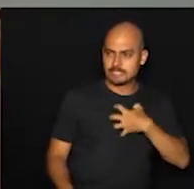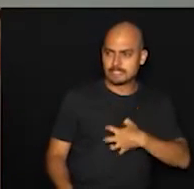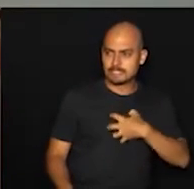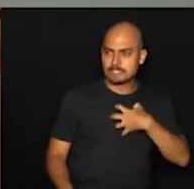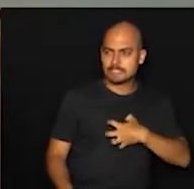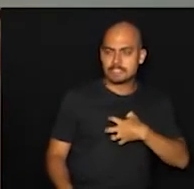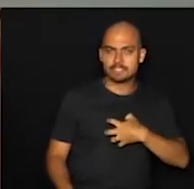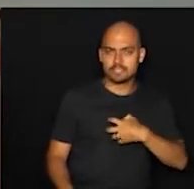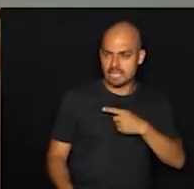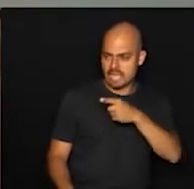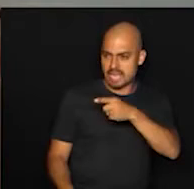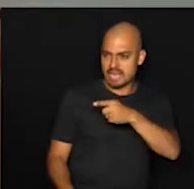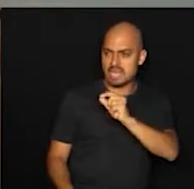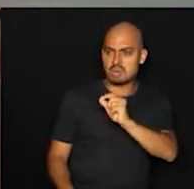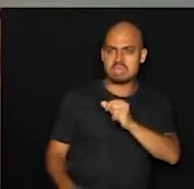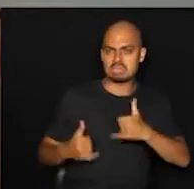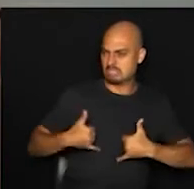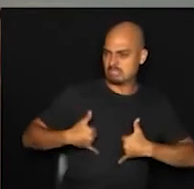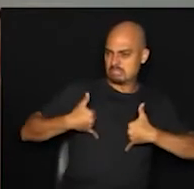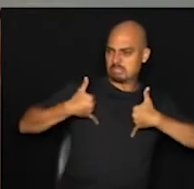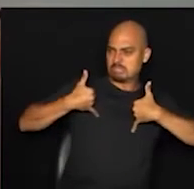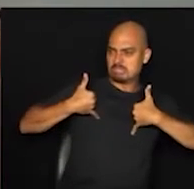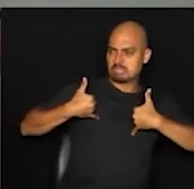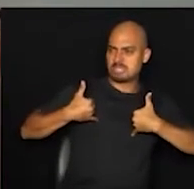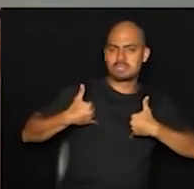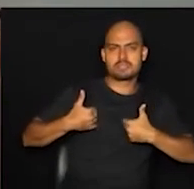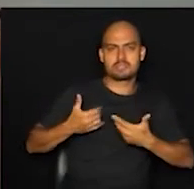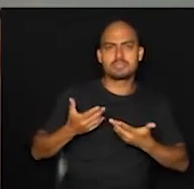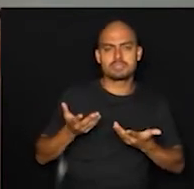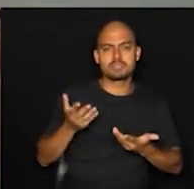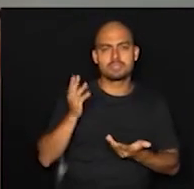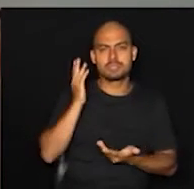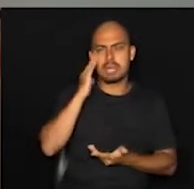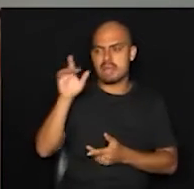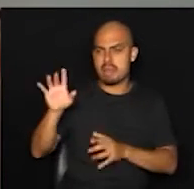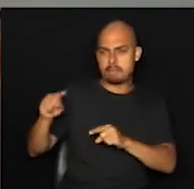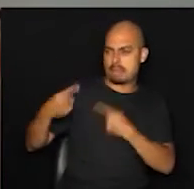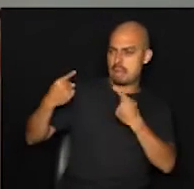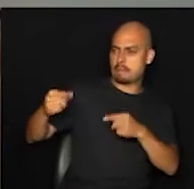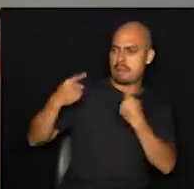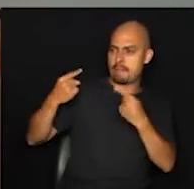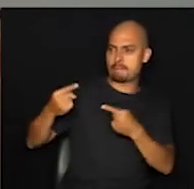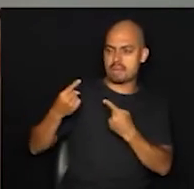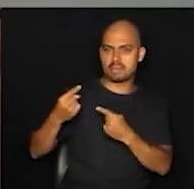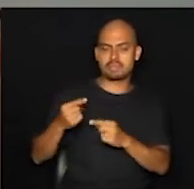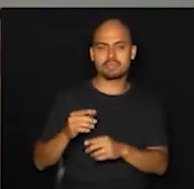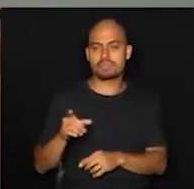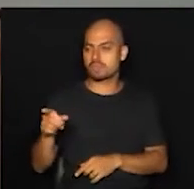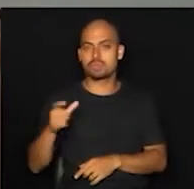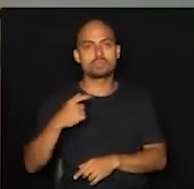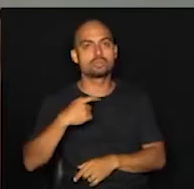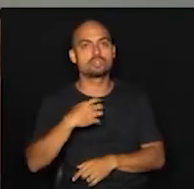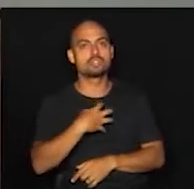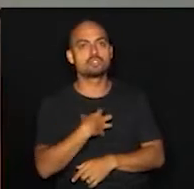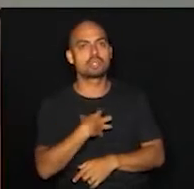eles pensavam, ela é arrogante na fala, ela é provocativa. E ela tinha isso. Agora, ao mesmo tempo, ela